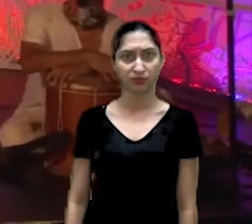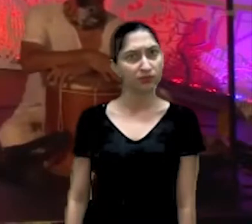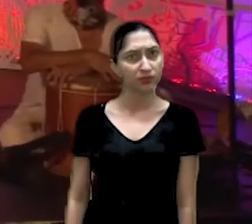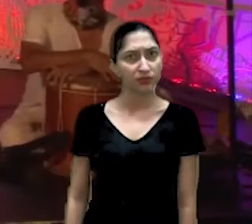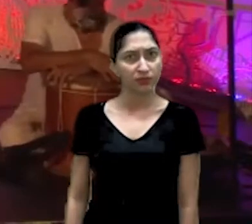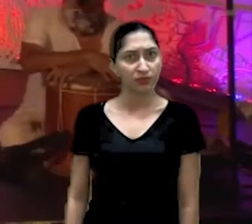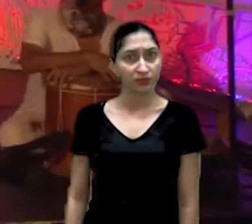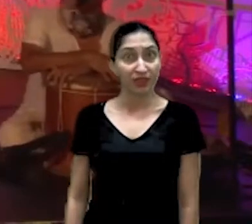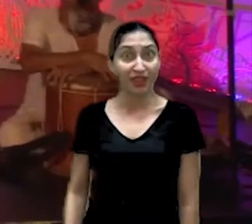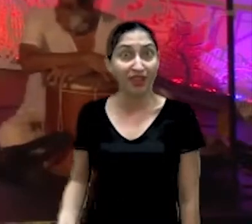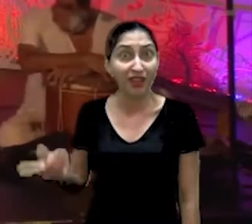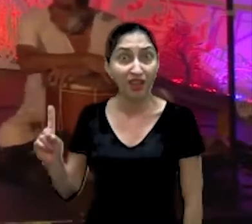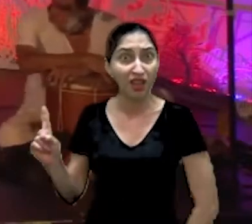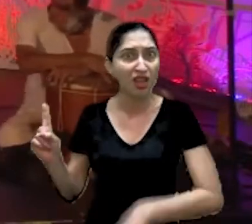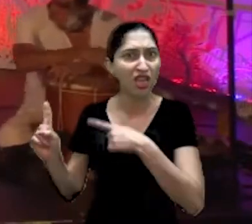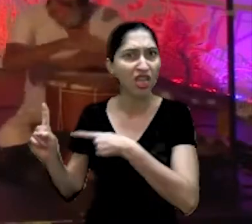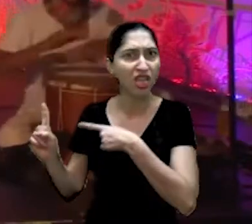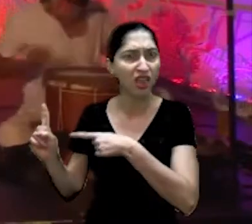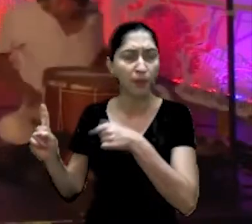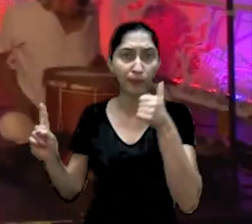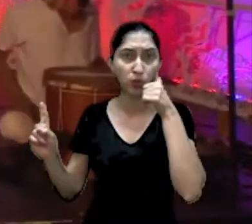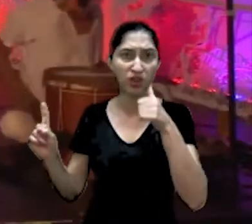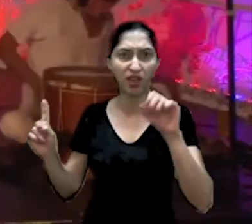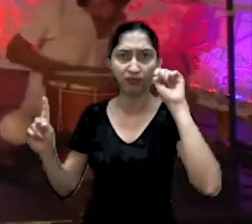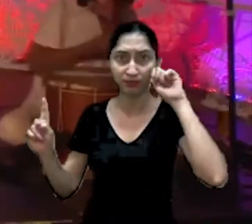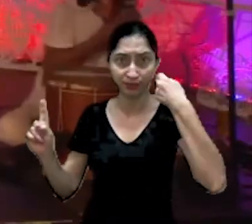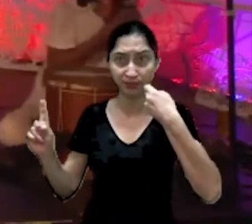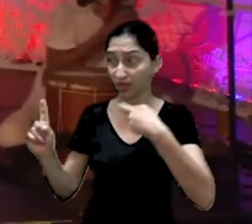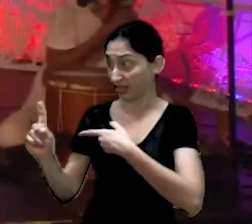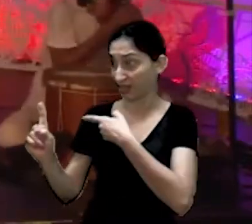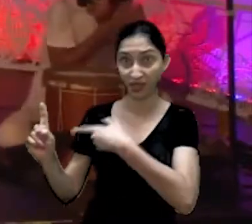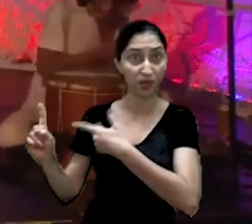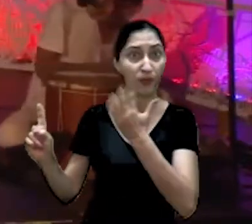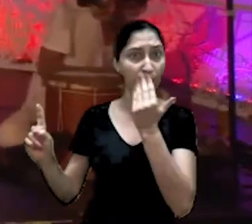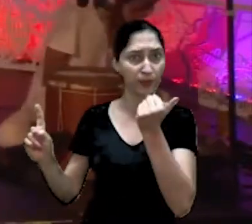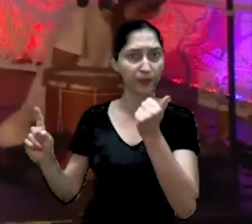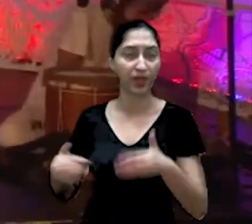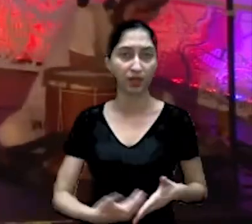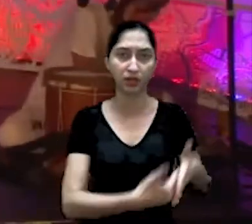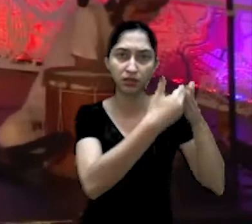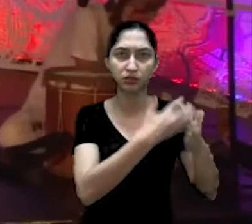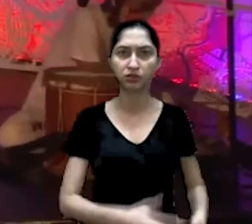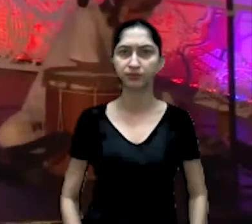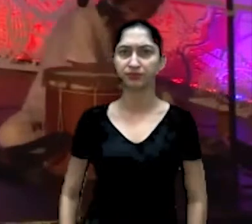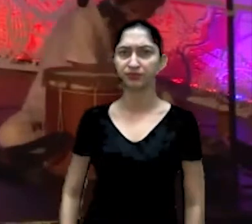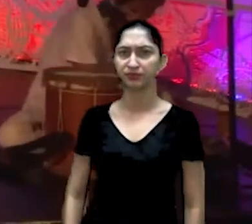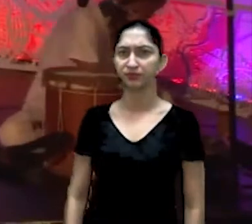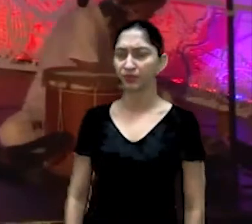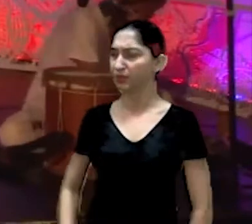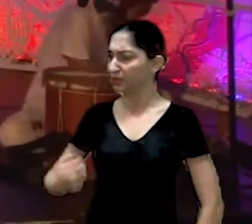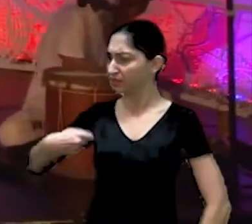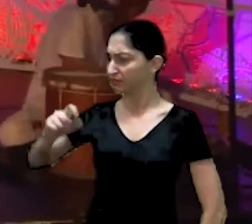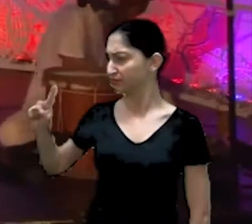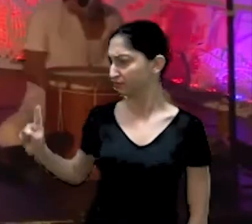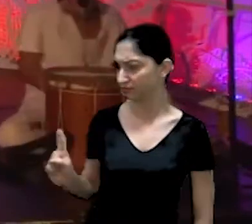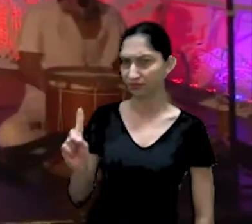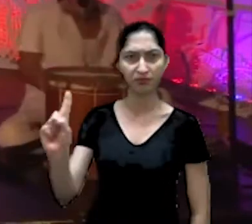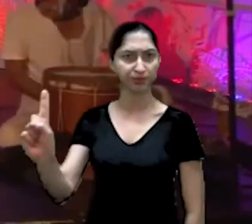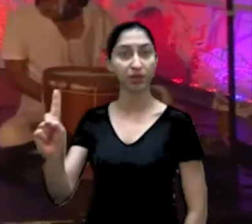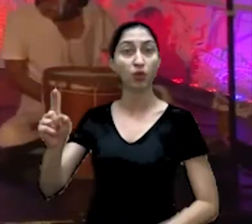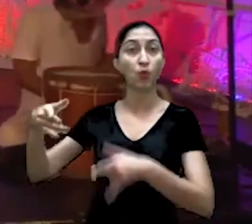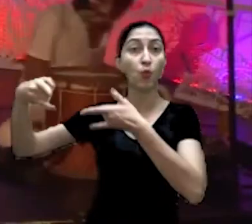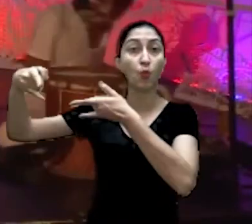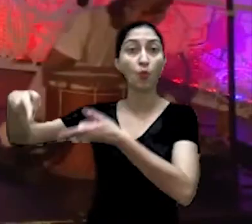Neguinha, arrume parede! O feitor então ordenou: põe essa negrinha no quarto